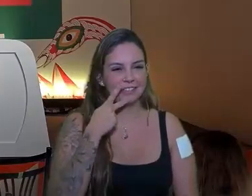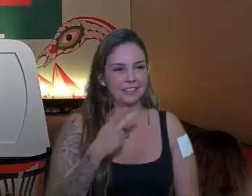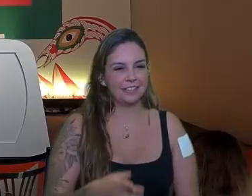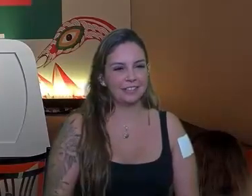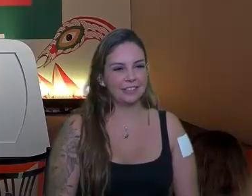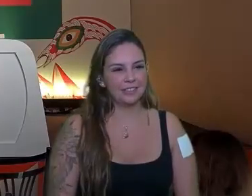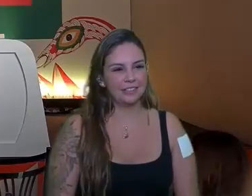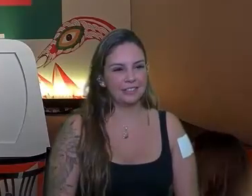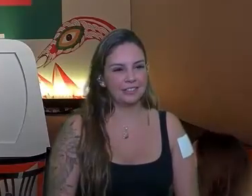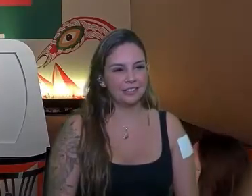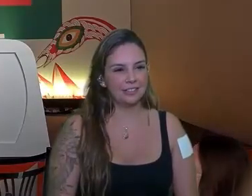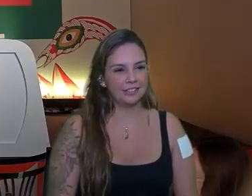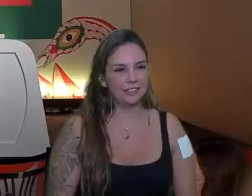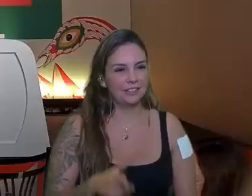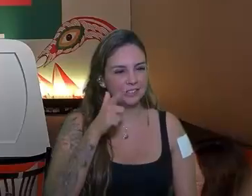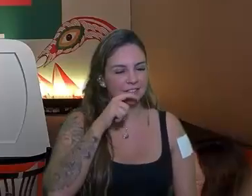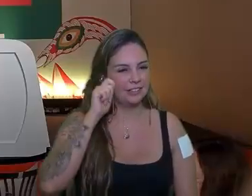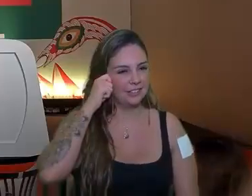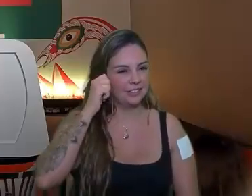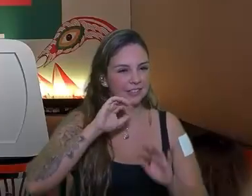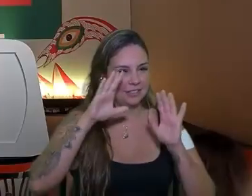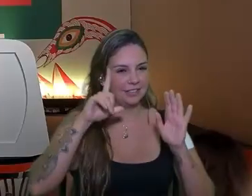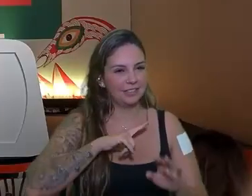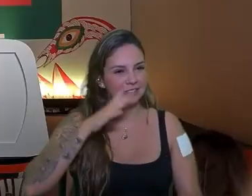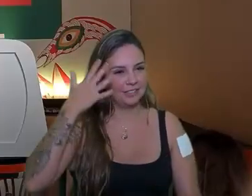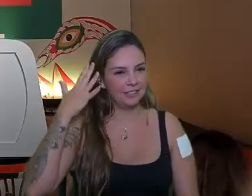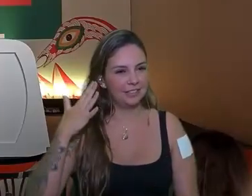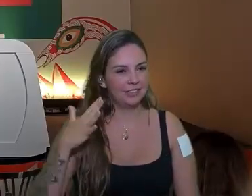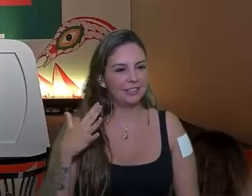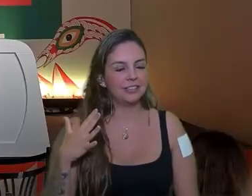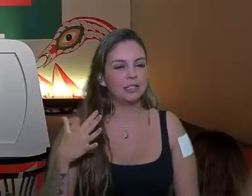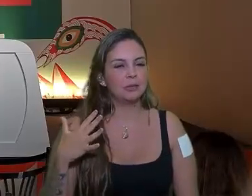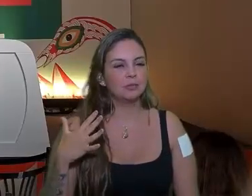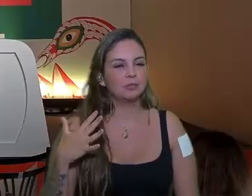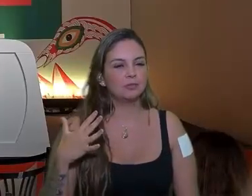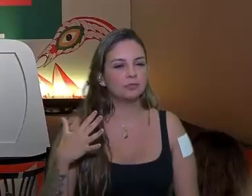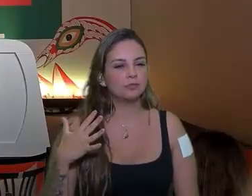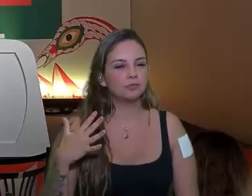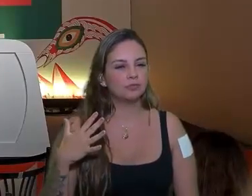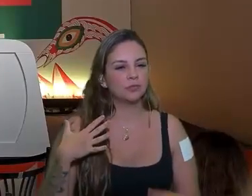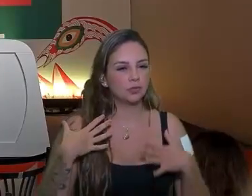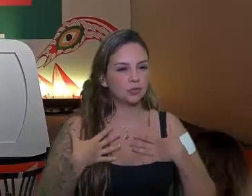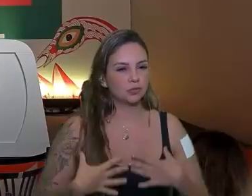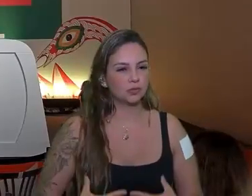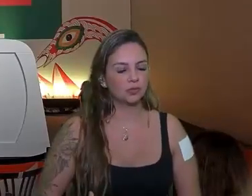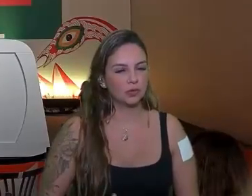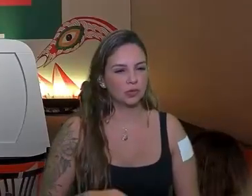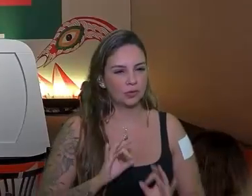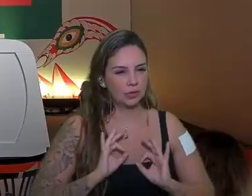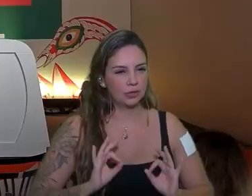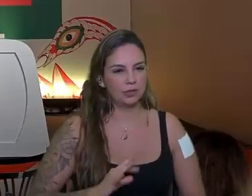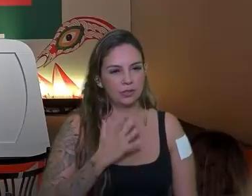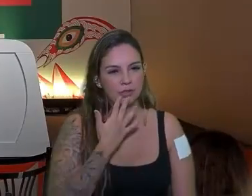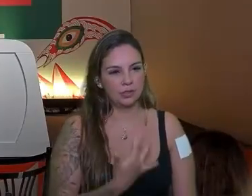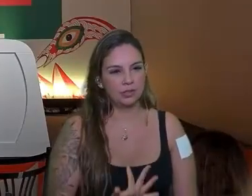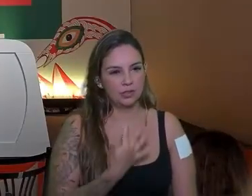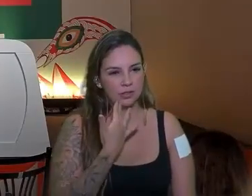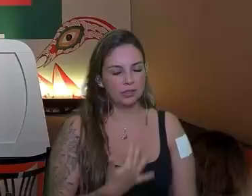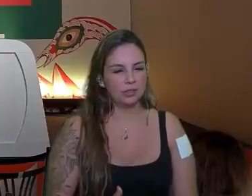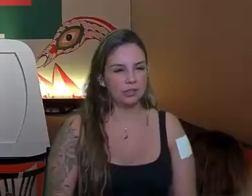também. Eu sou uma mulher negra de pele clara, tenho os cabelos cacheados, uso um vestido com bolinhas